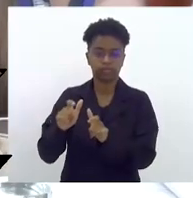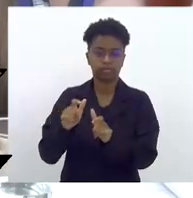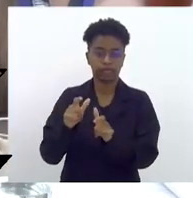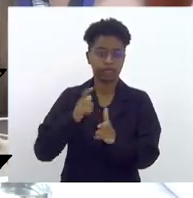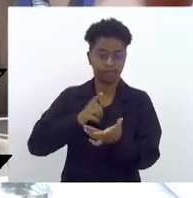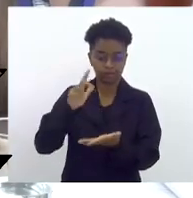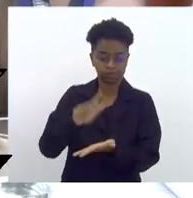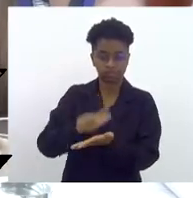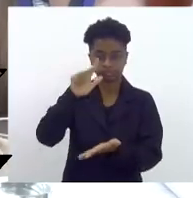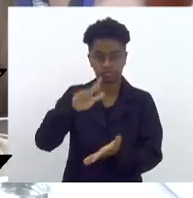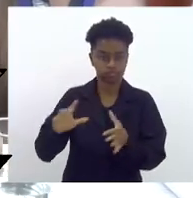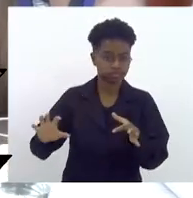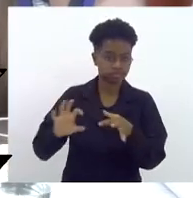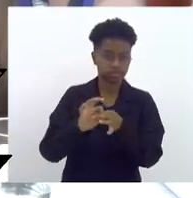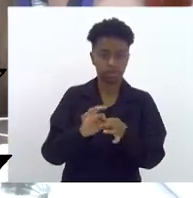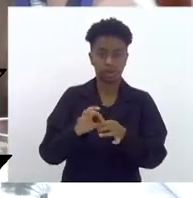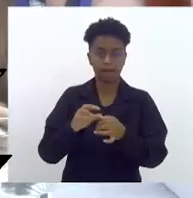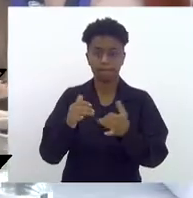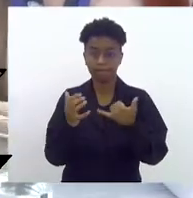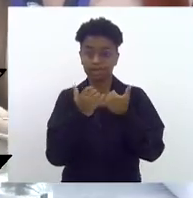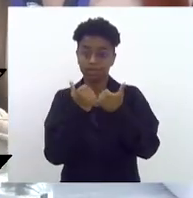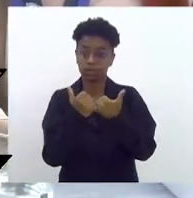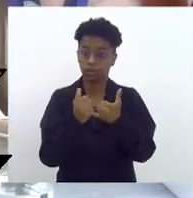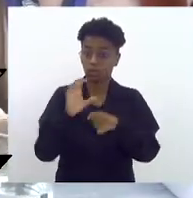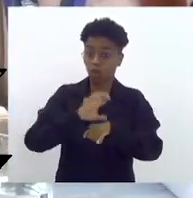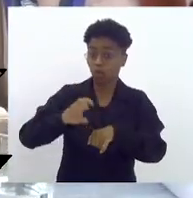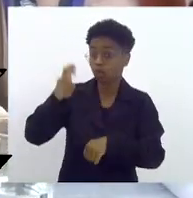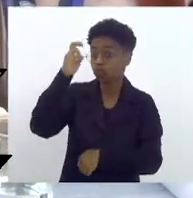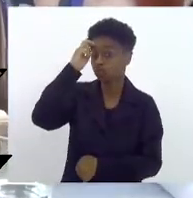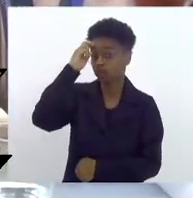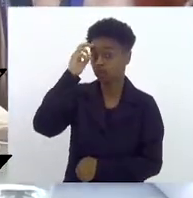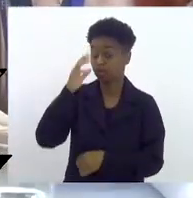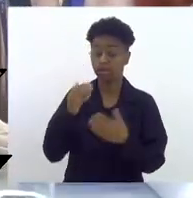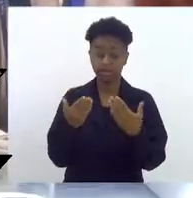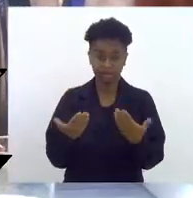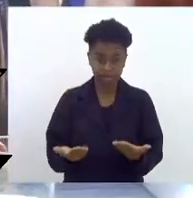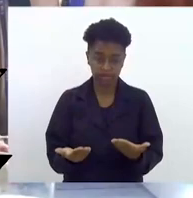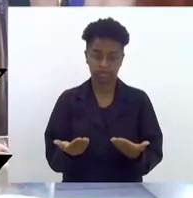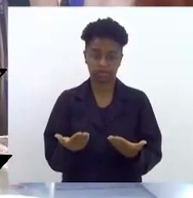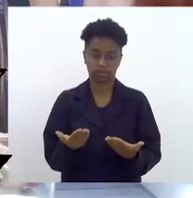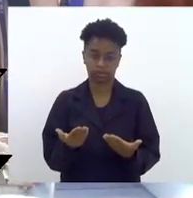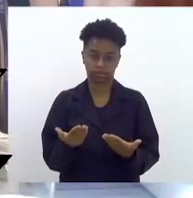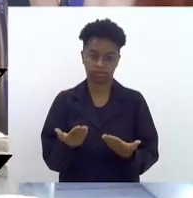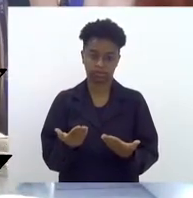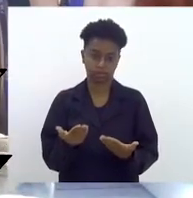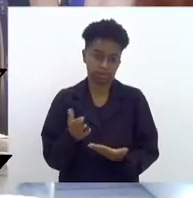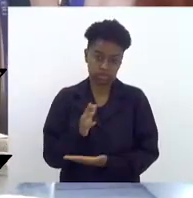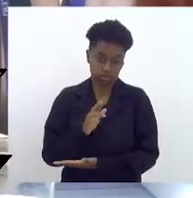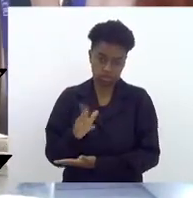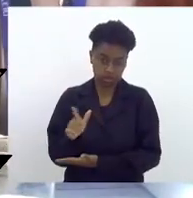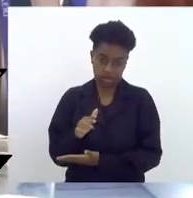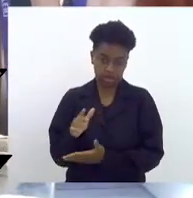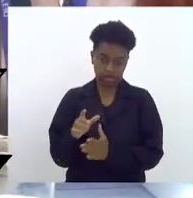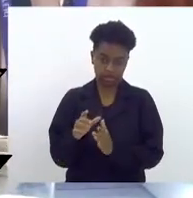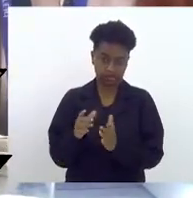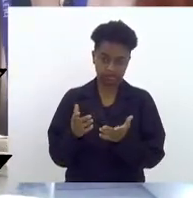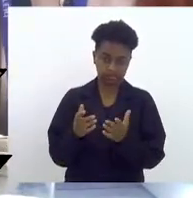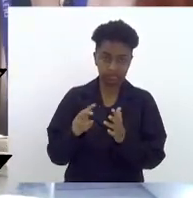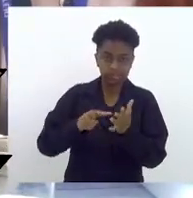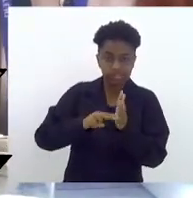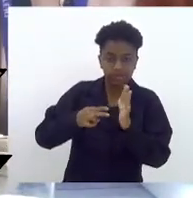como parte integrante do seu patrimônio cultural Então nesse sentido E aí não é questão de semântica é uma questão